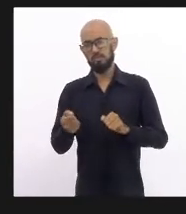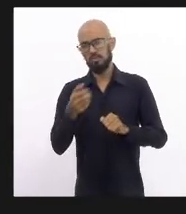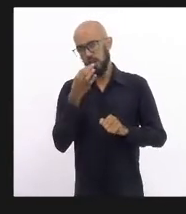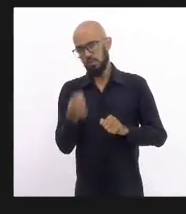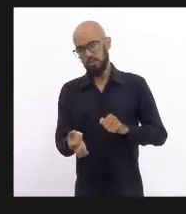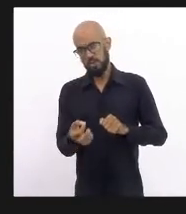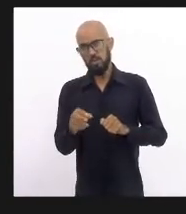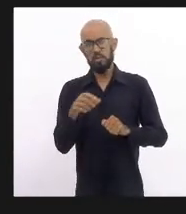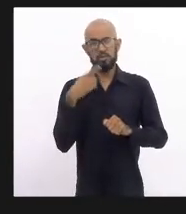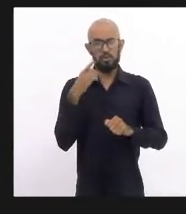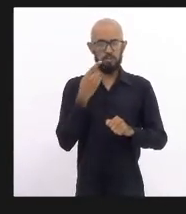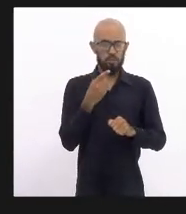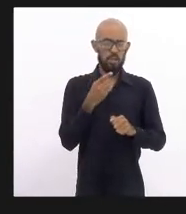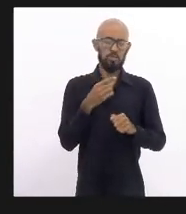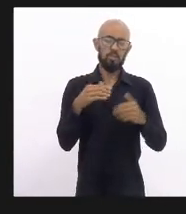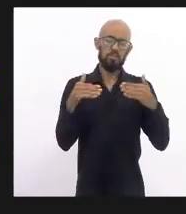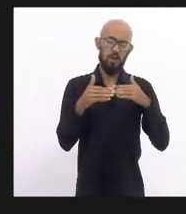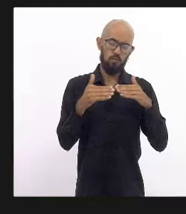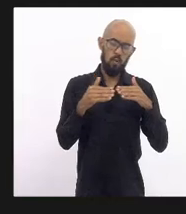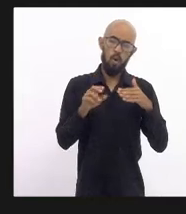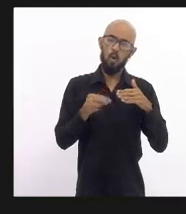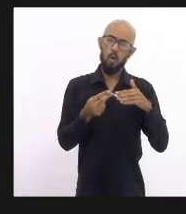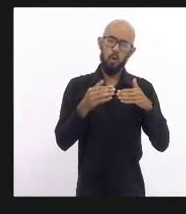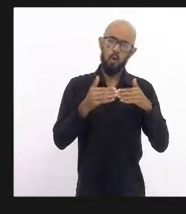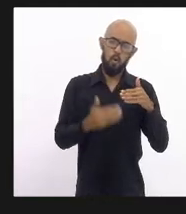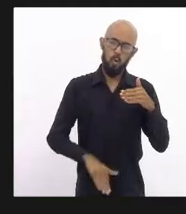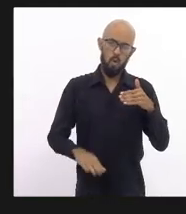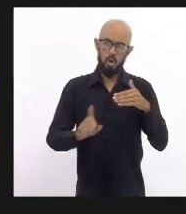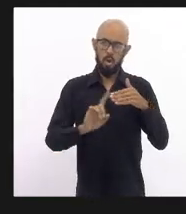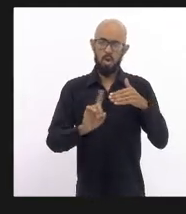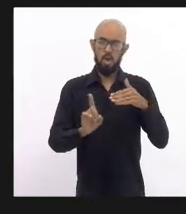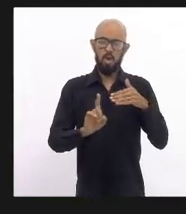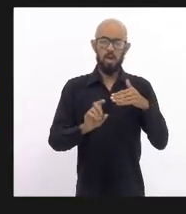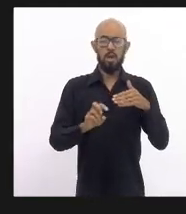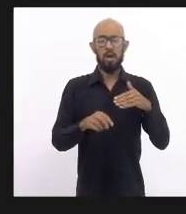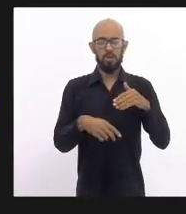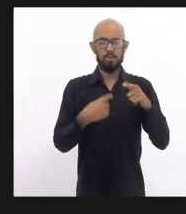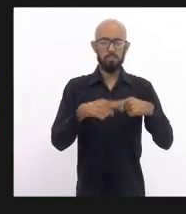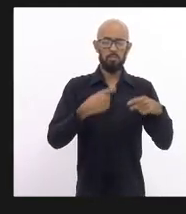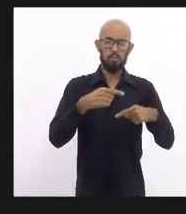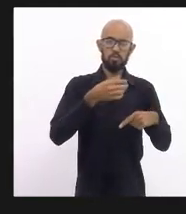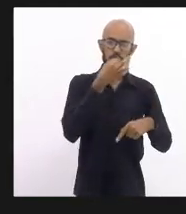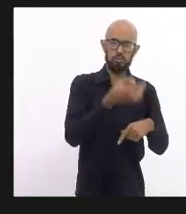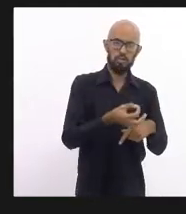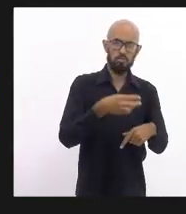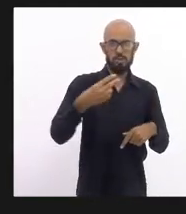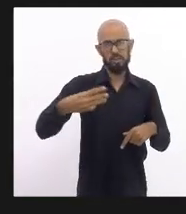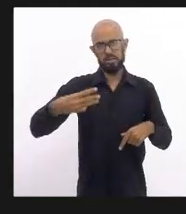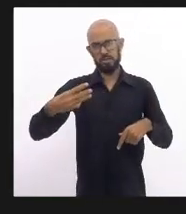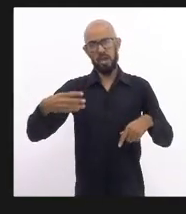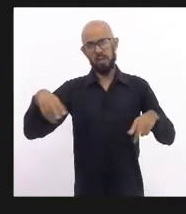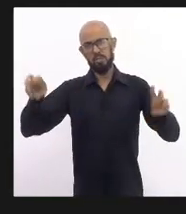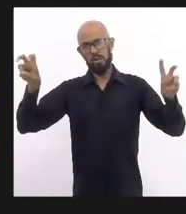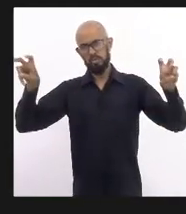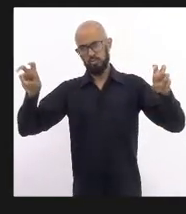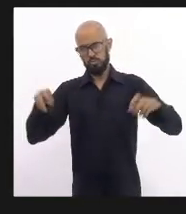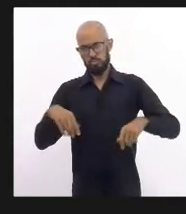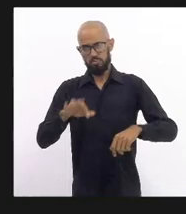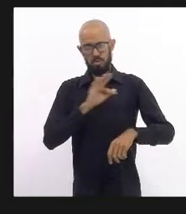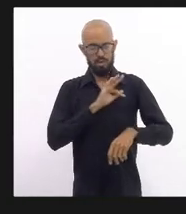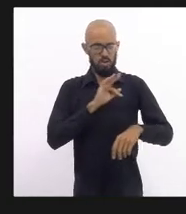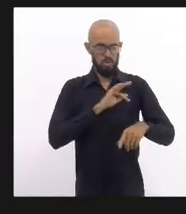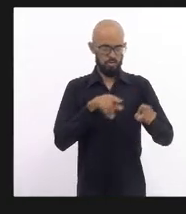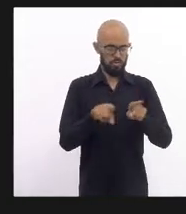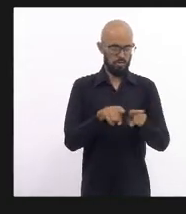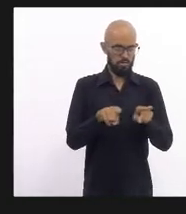são favoráveis ou contrários ao projeto, aqui já surge uma terceira via. A deputada Marta Rocha, muito assertivamente também, fala da possibilidade